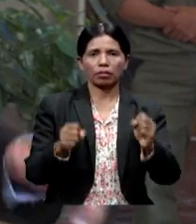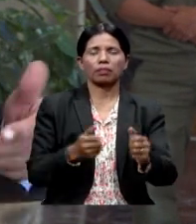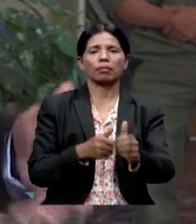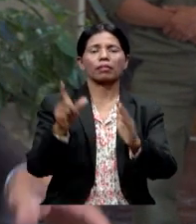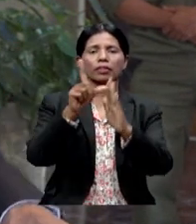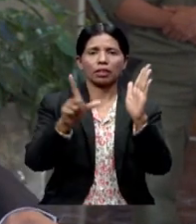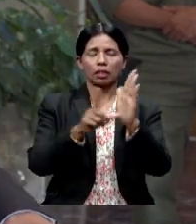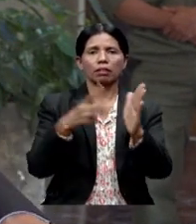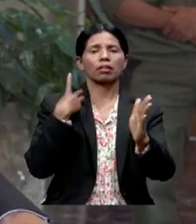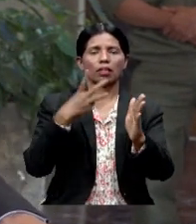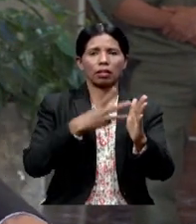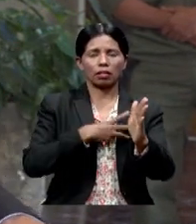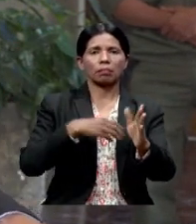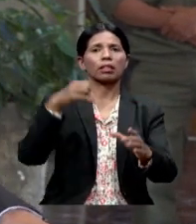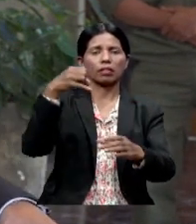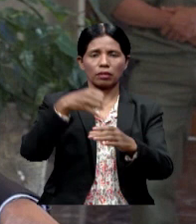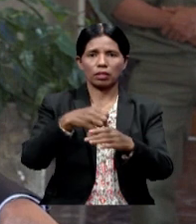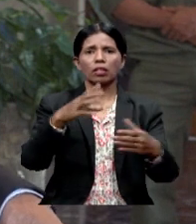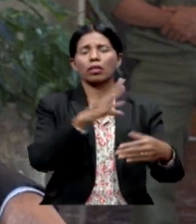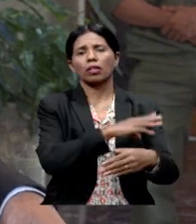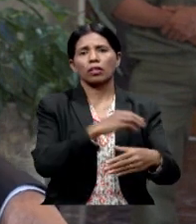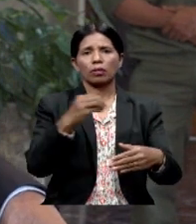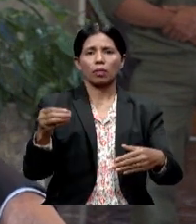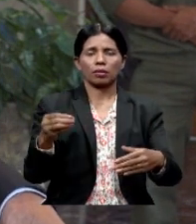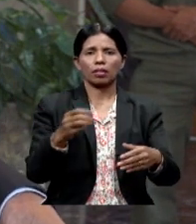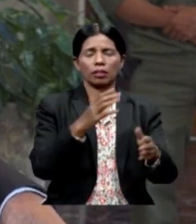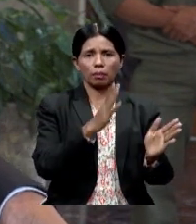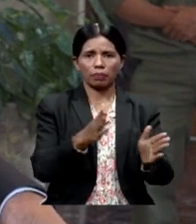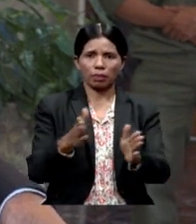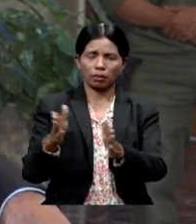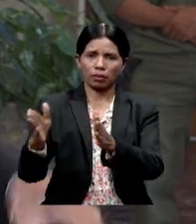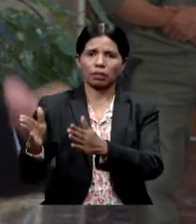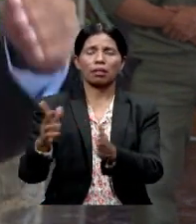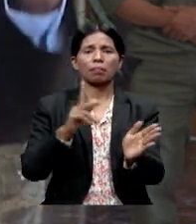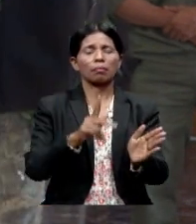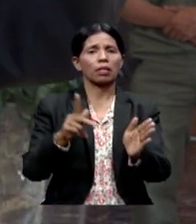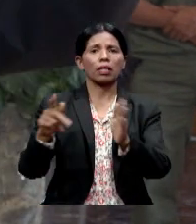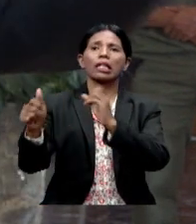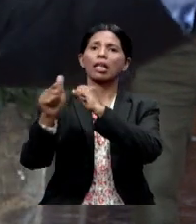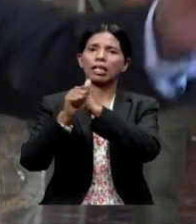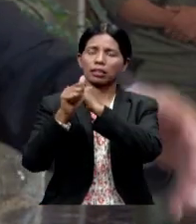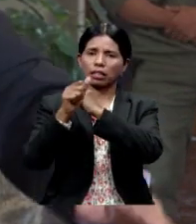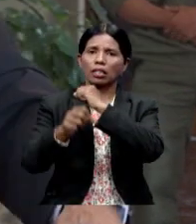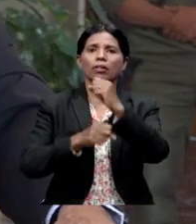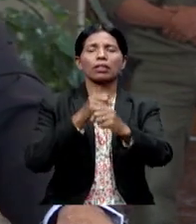da Jamento provoca, não mais a te prepara plano de ação anual